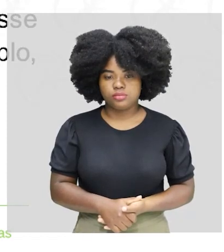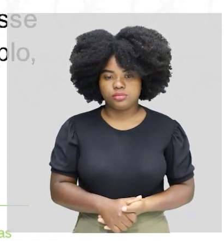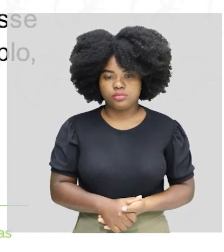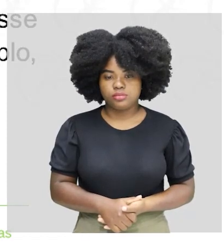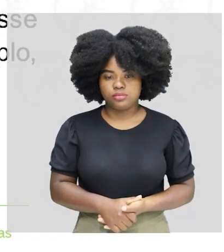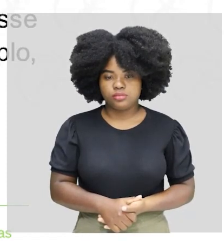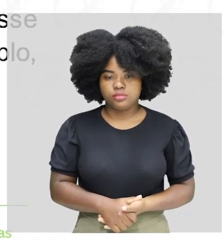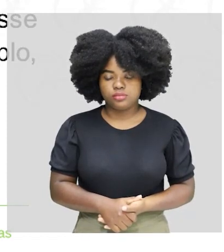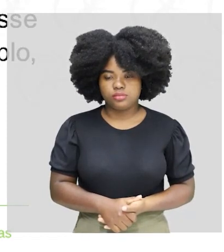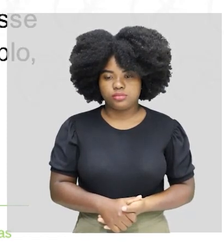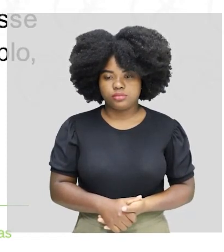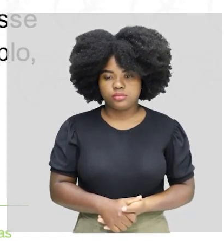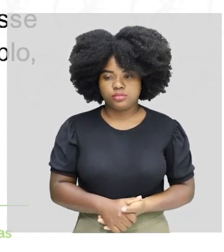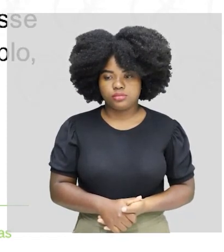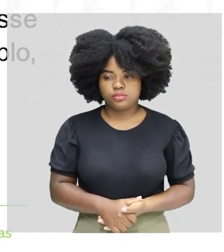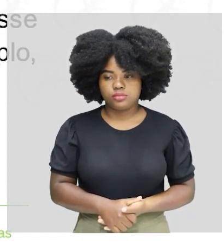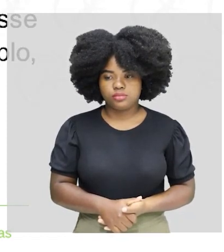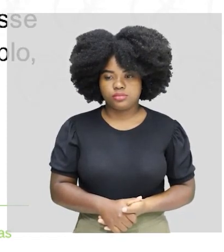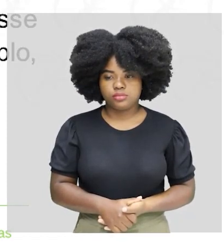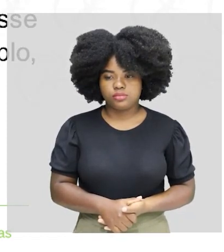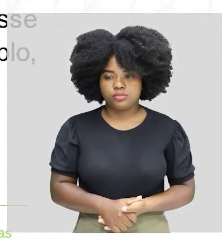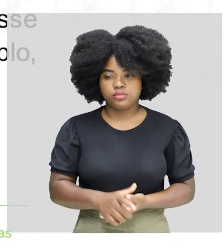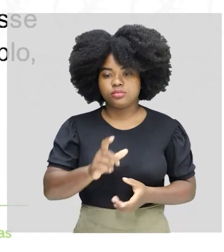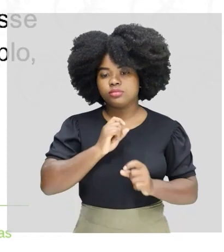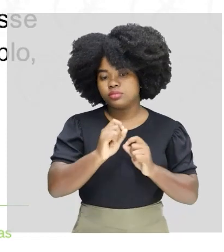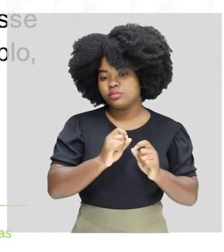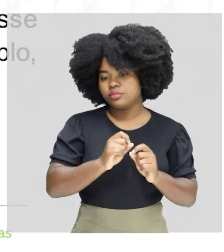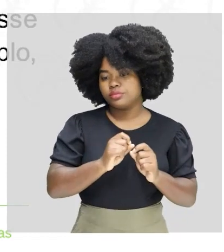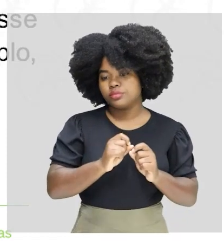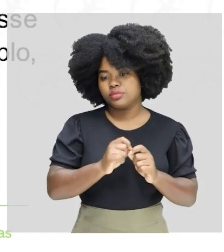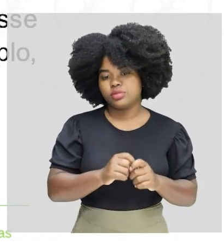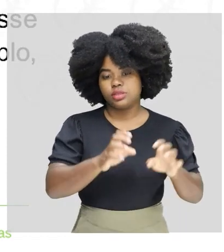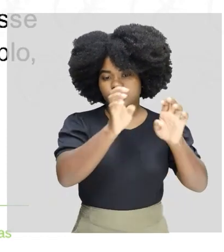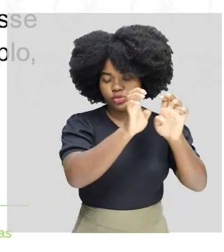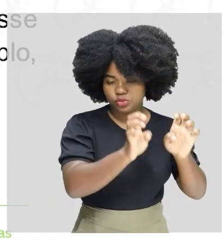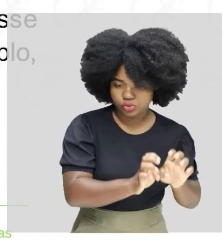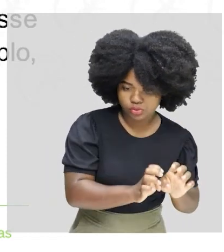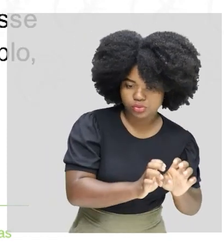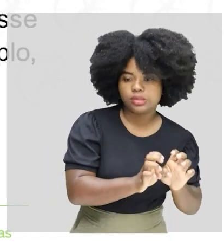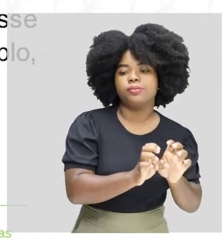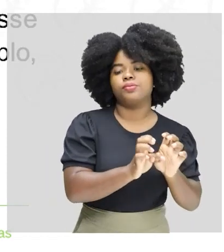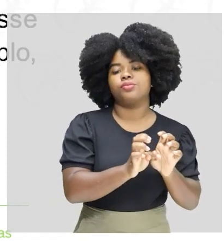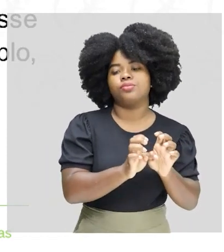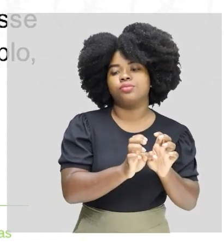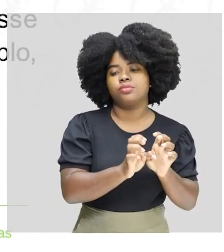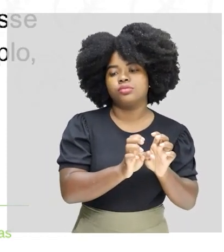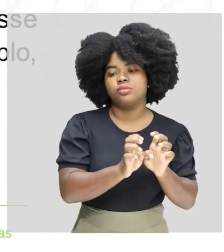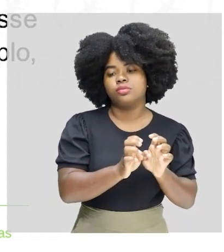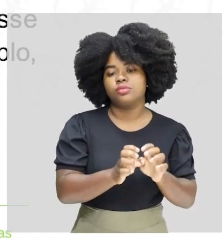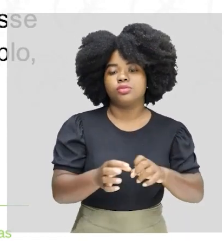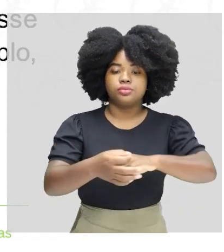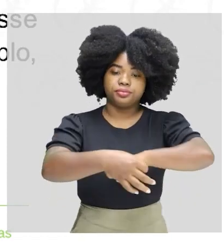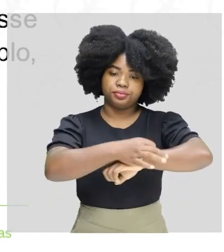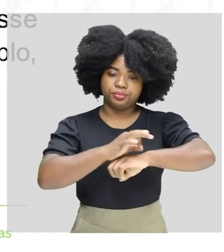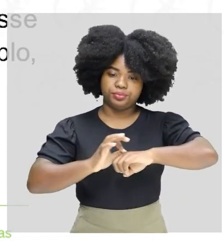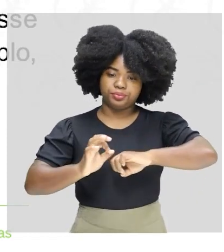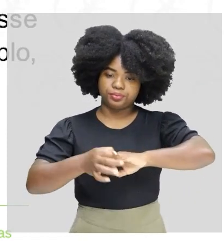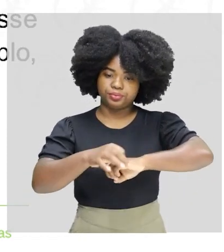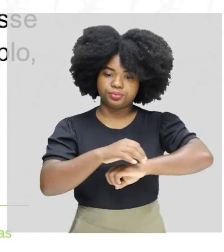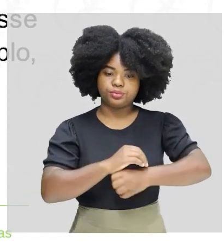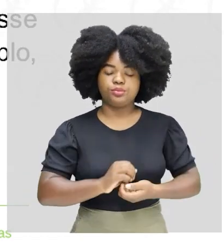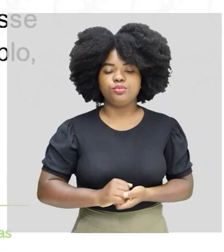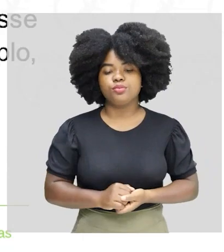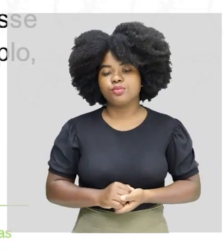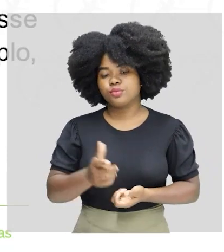de sabão. Então, eu trouxe aqui, né, a fórmula estrutural de uma dessas moléculas.